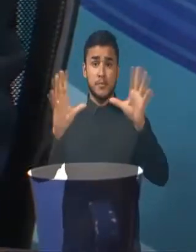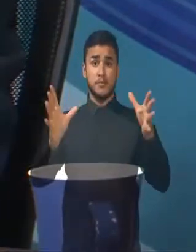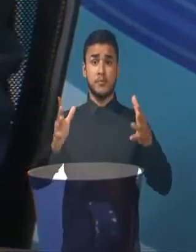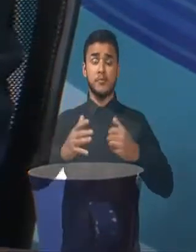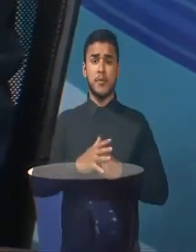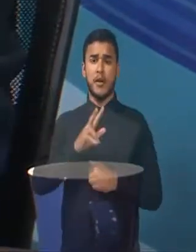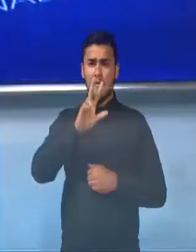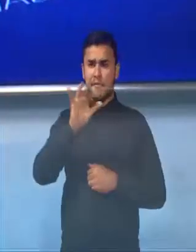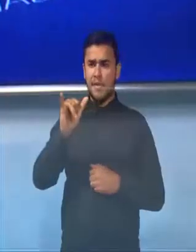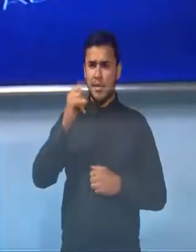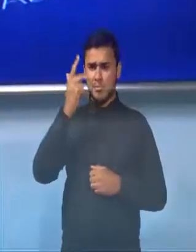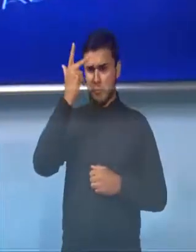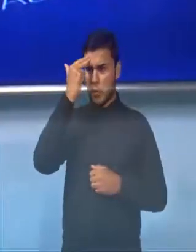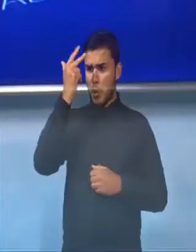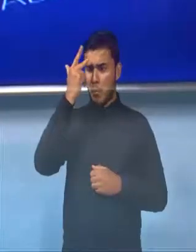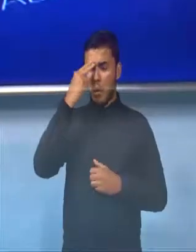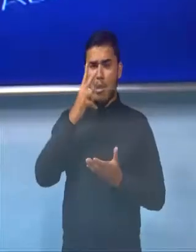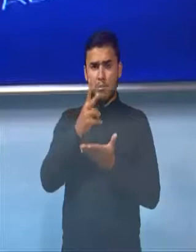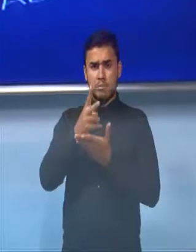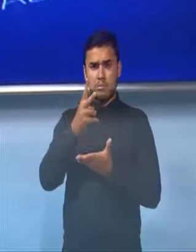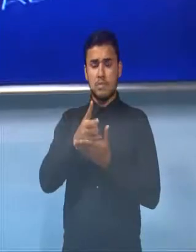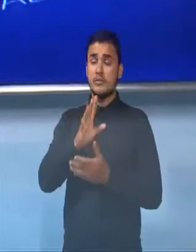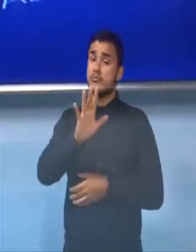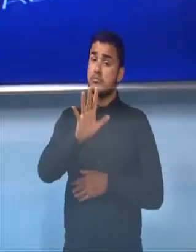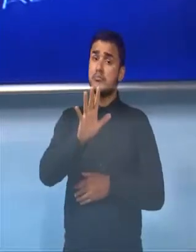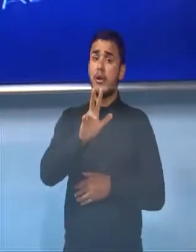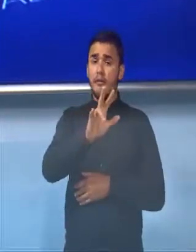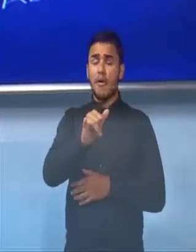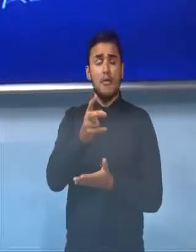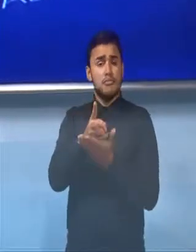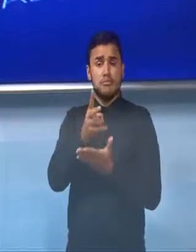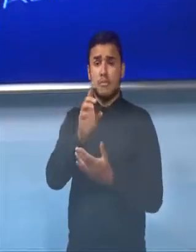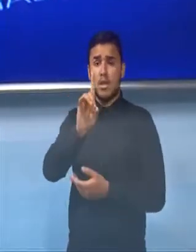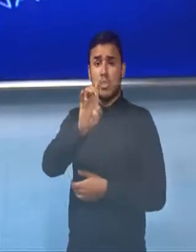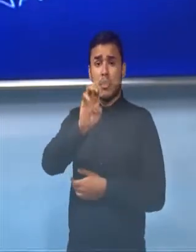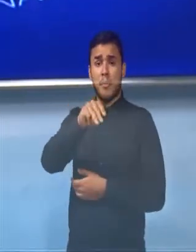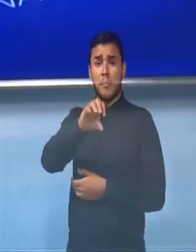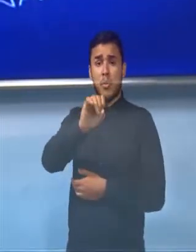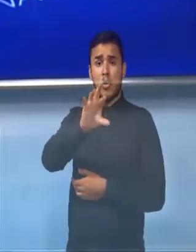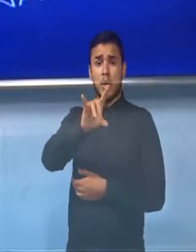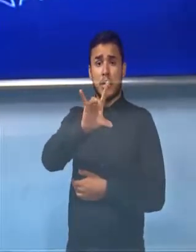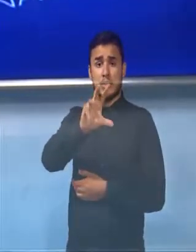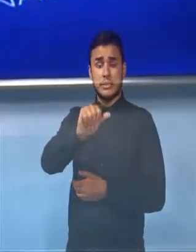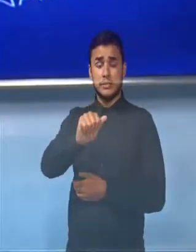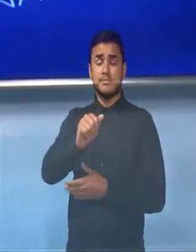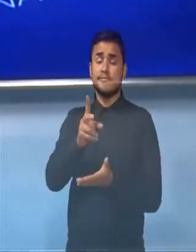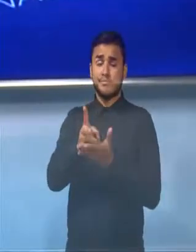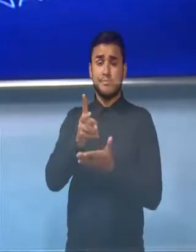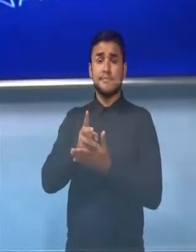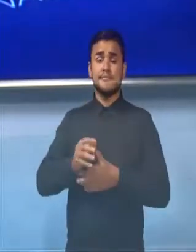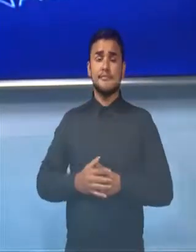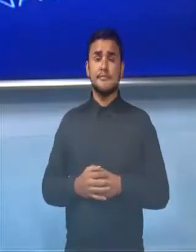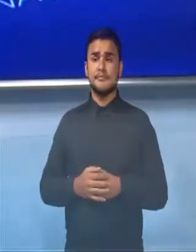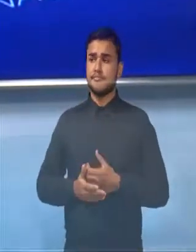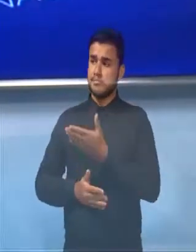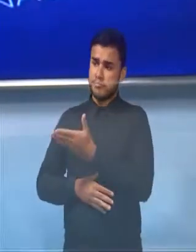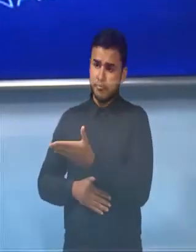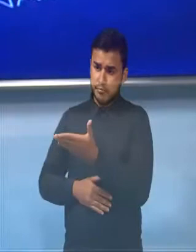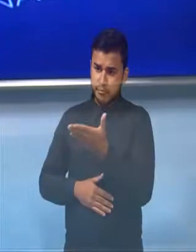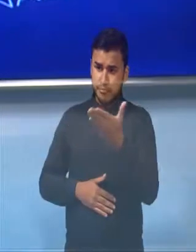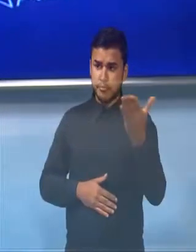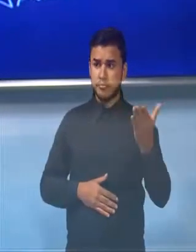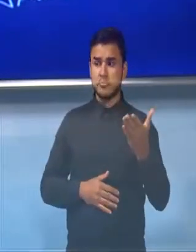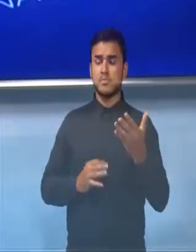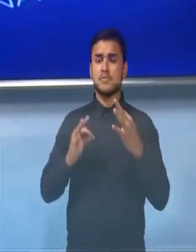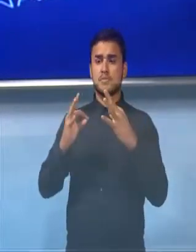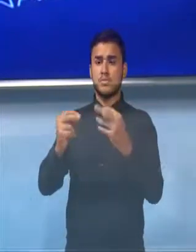imune a essa influência, para o bem e para o mal. Nesse instante, os senhores são todos professores, homens